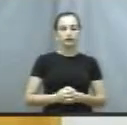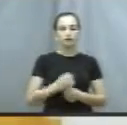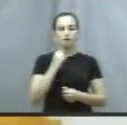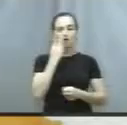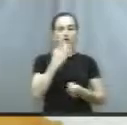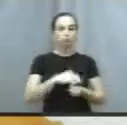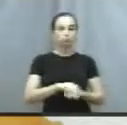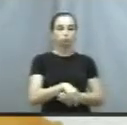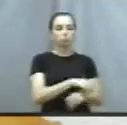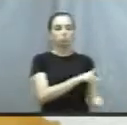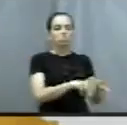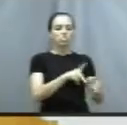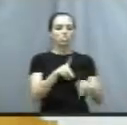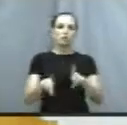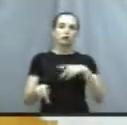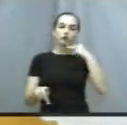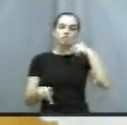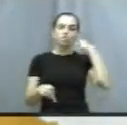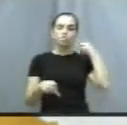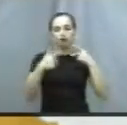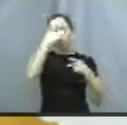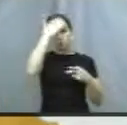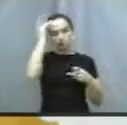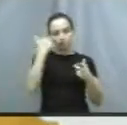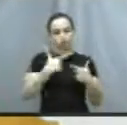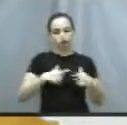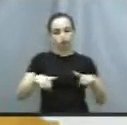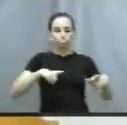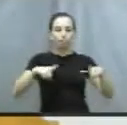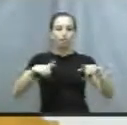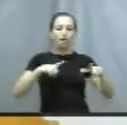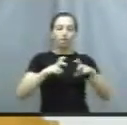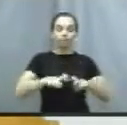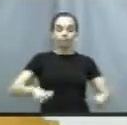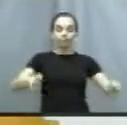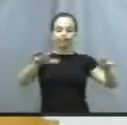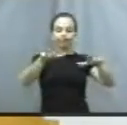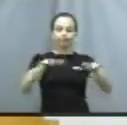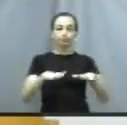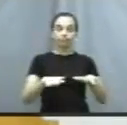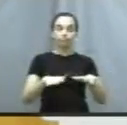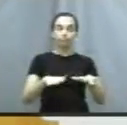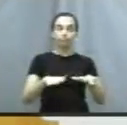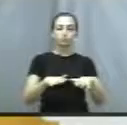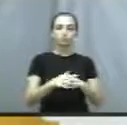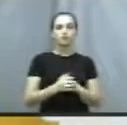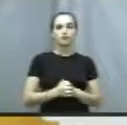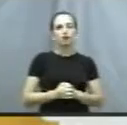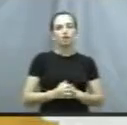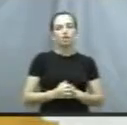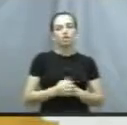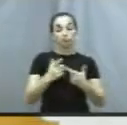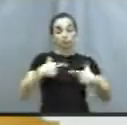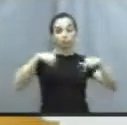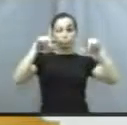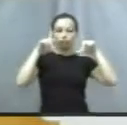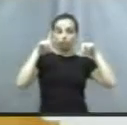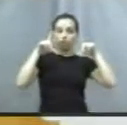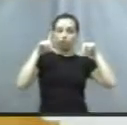Boa noite, presidente, vereadores, funcionários, presentes aqui no plenário, população que ouve e assiste em